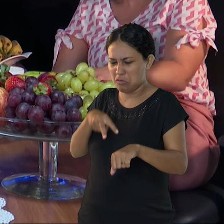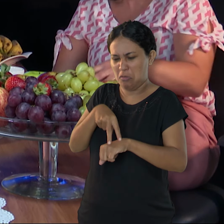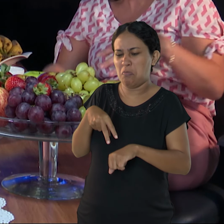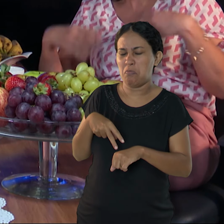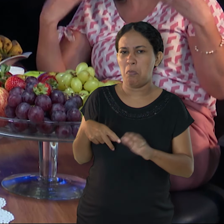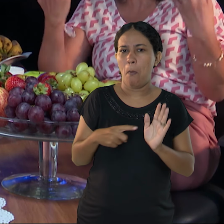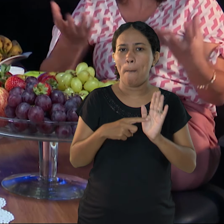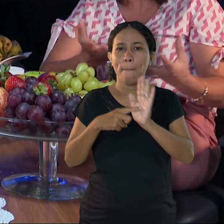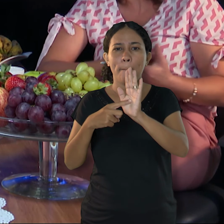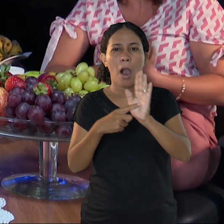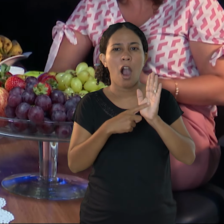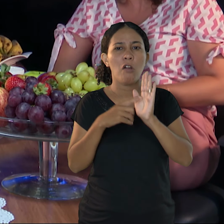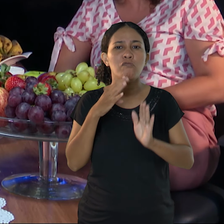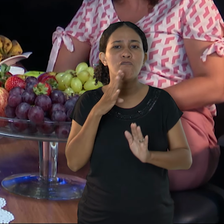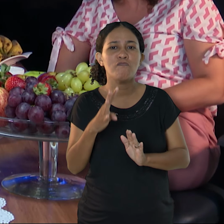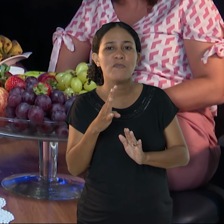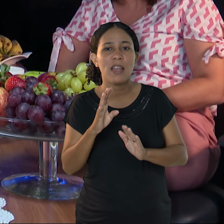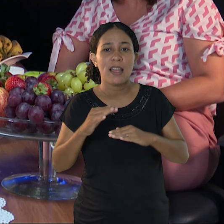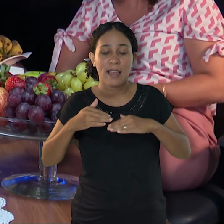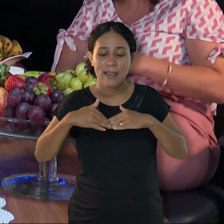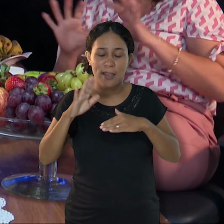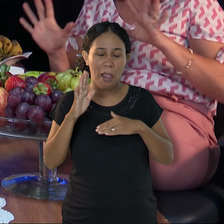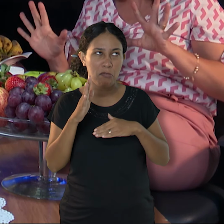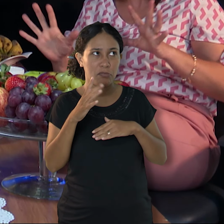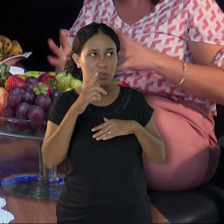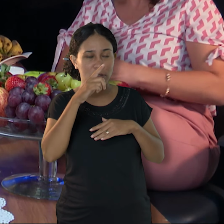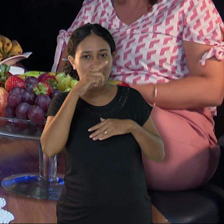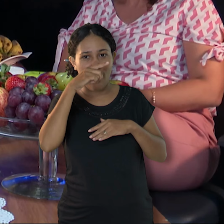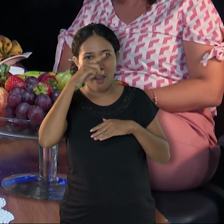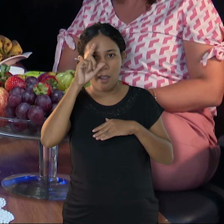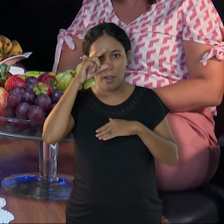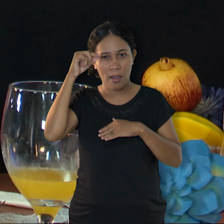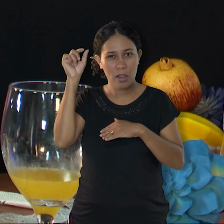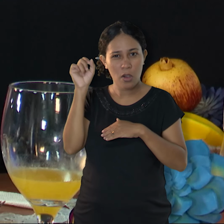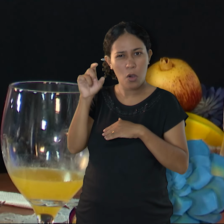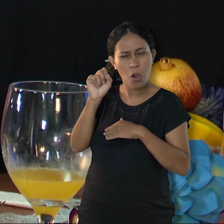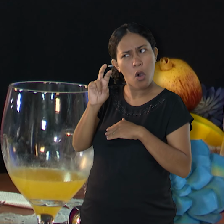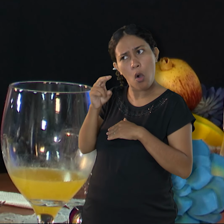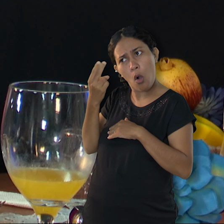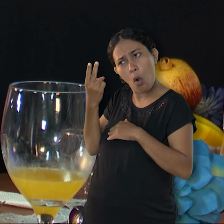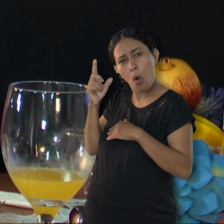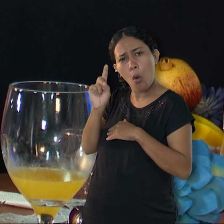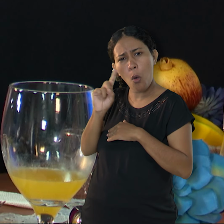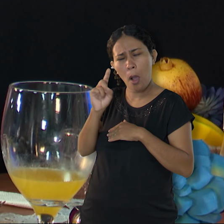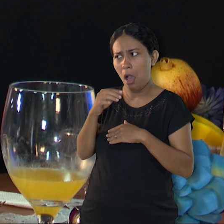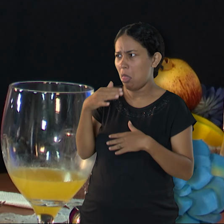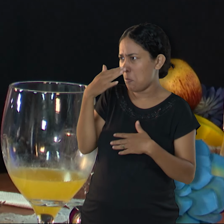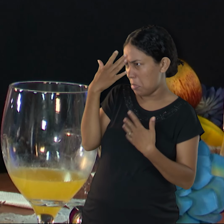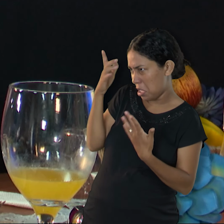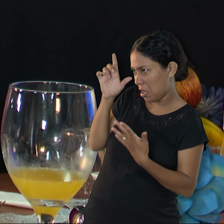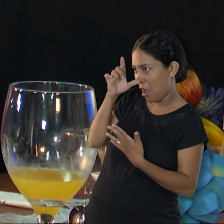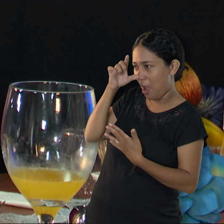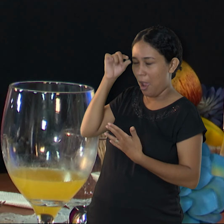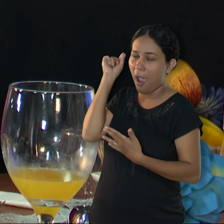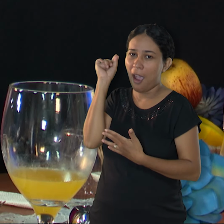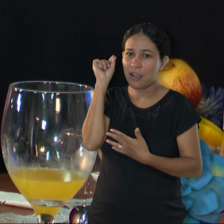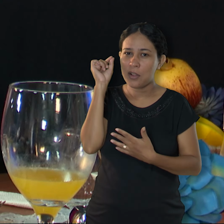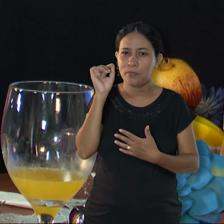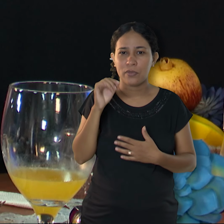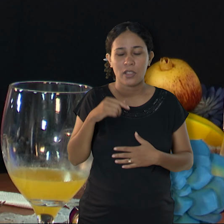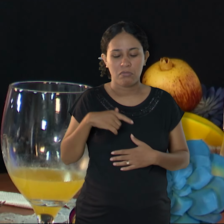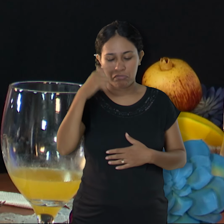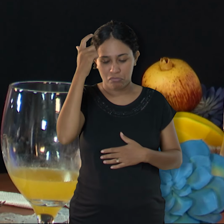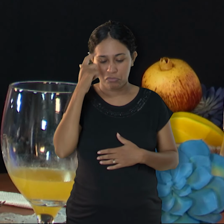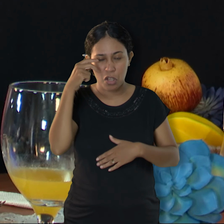tem algo muito mais do que belos olhos azuis? Ou não? Obrigada pelos belos olhos azuis. Assim, por ser mulher, eu sinceramente, às vezes eu